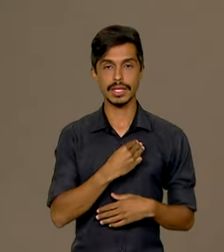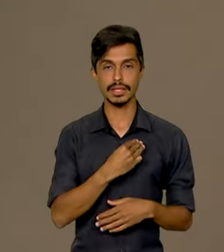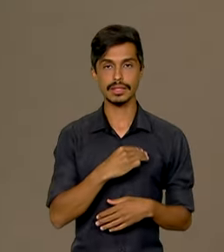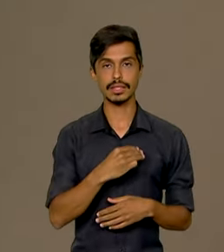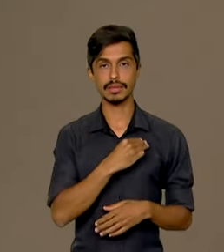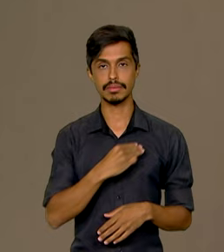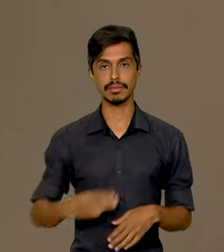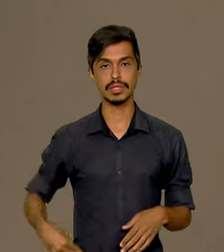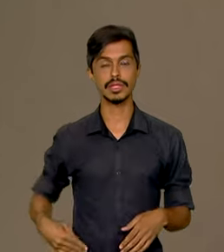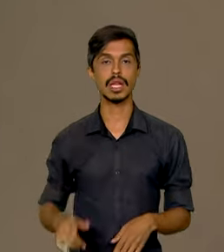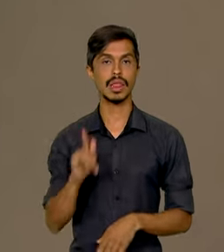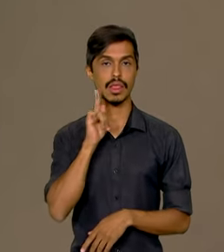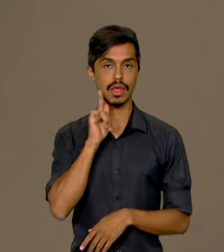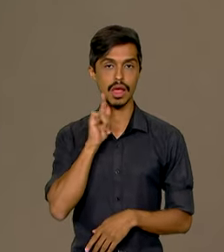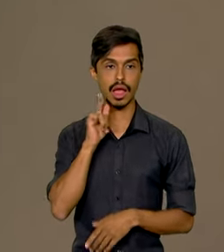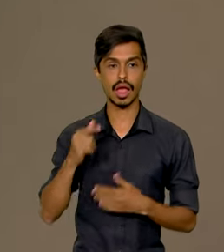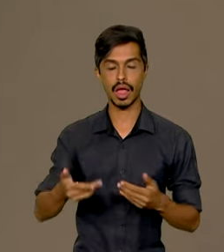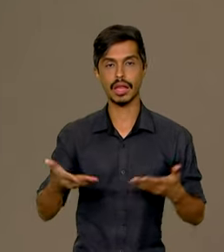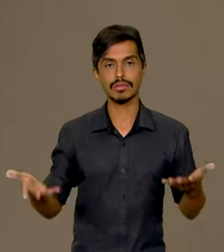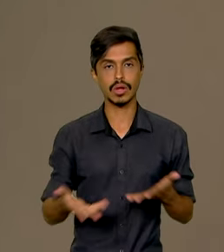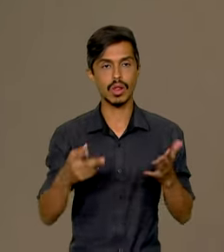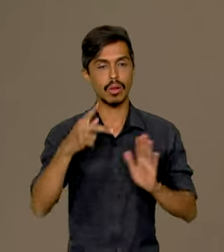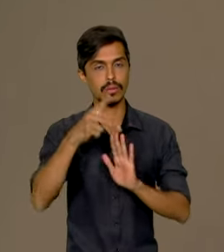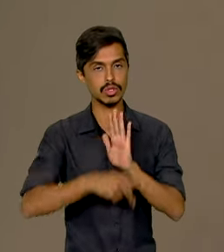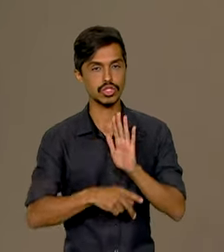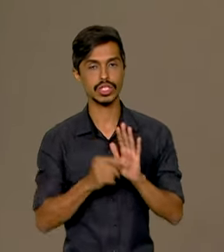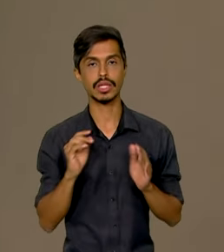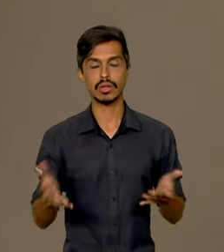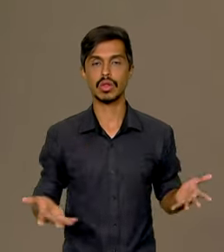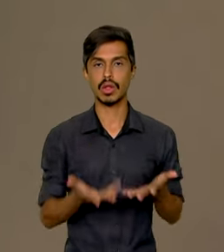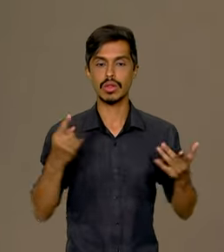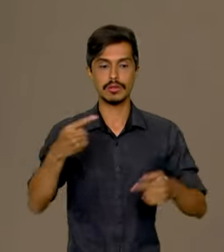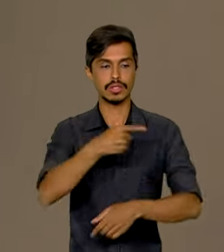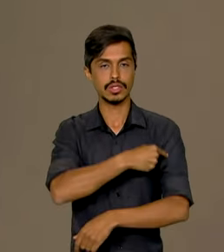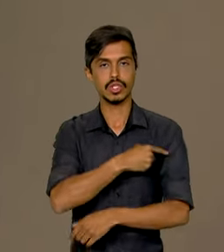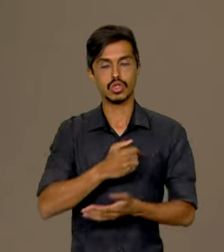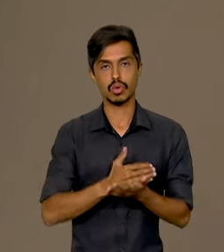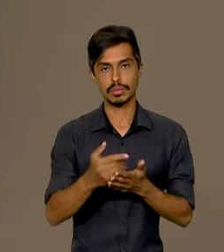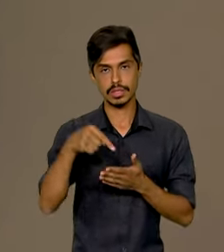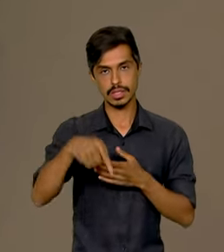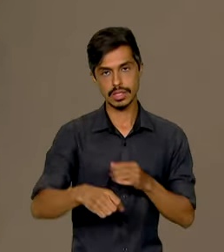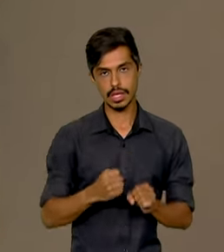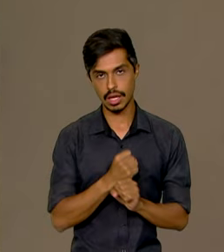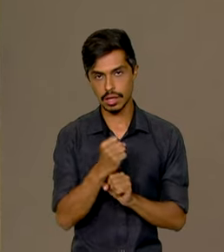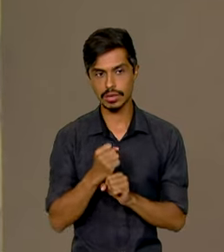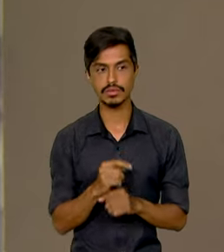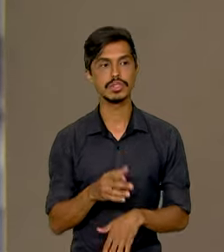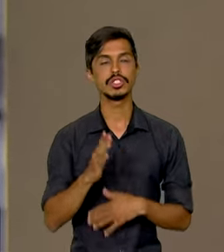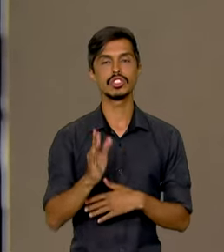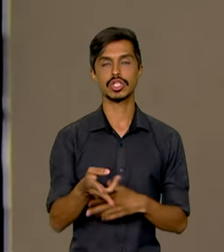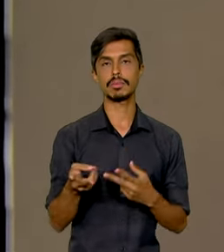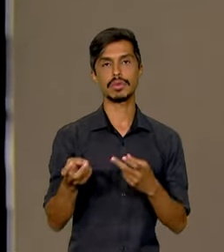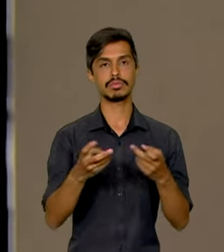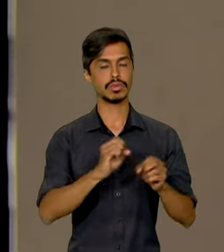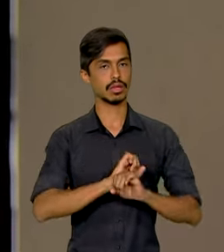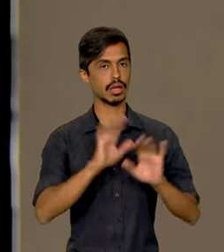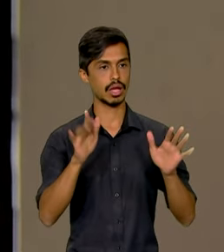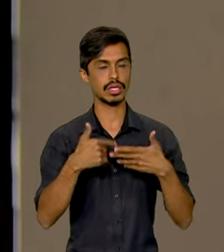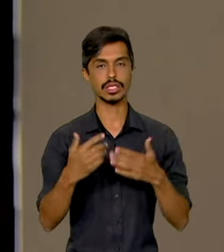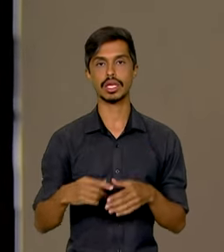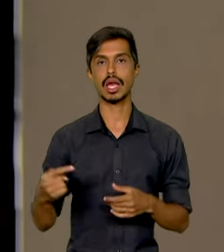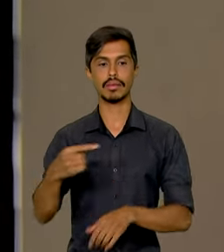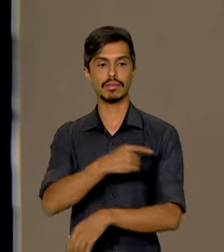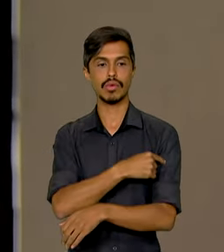Trindade pela implantação do Movimento Nacional pela Vacinação no início deste ano. Já temos indícios claros de que a